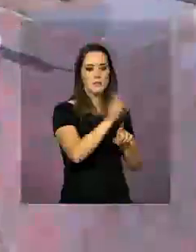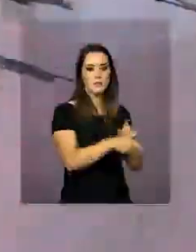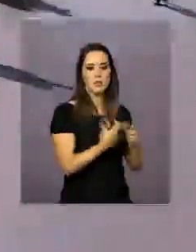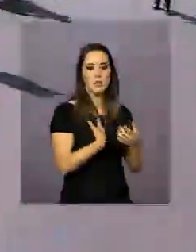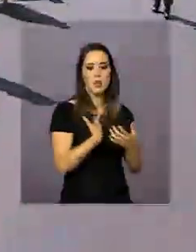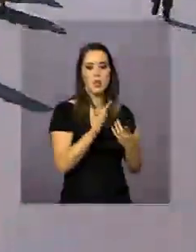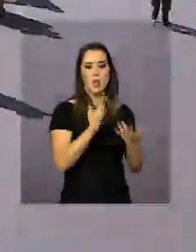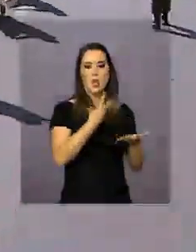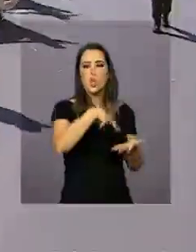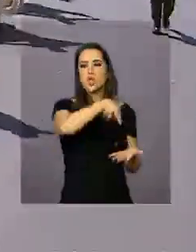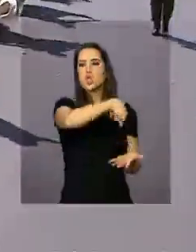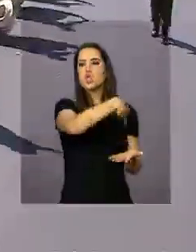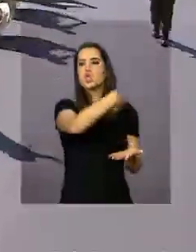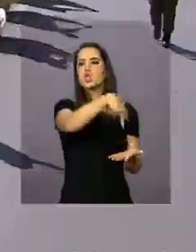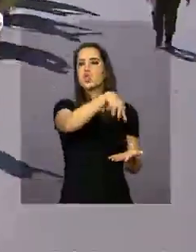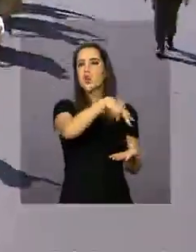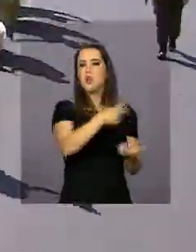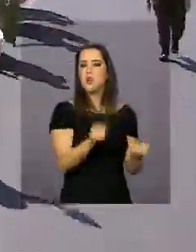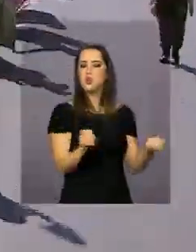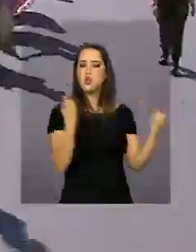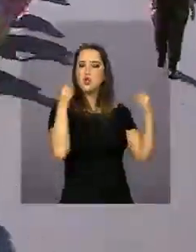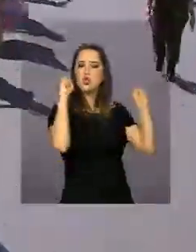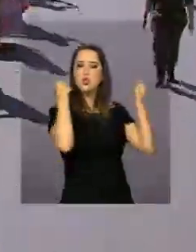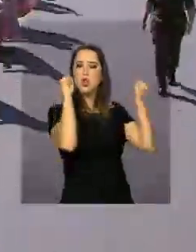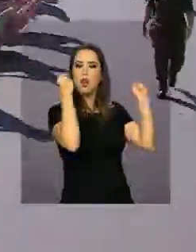ginástica nas quadras de Samambaia,